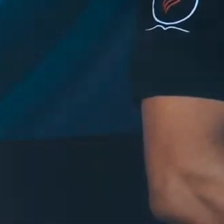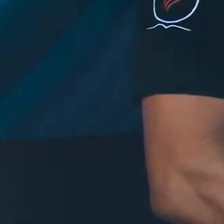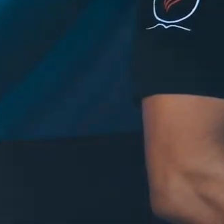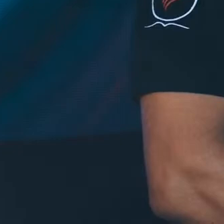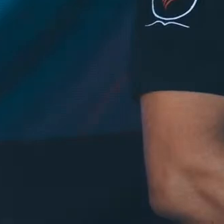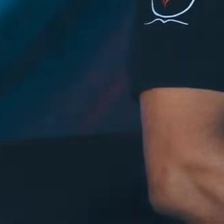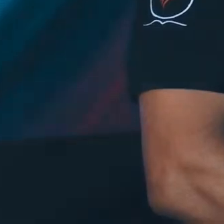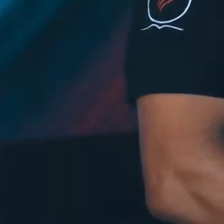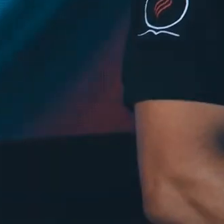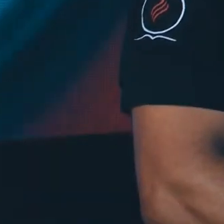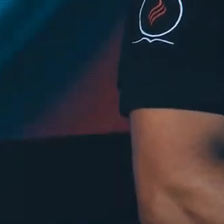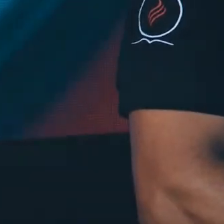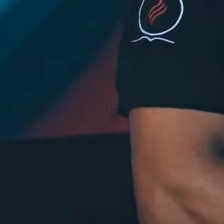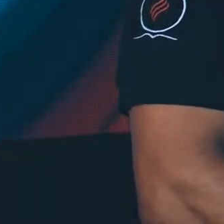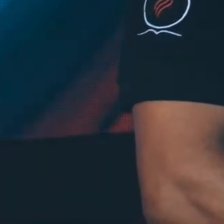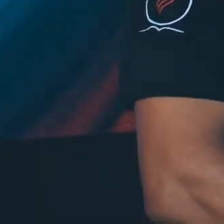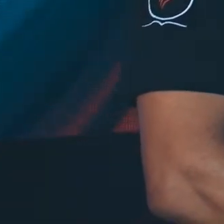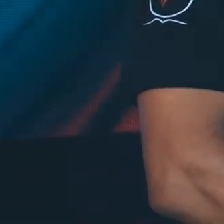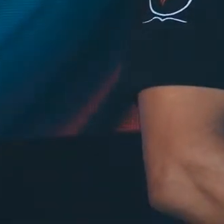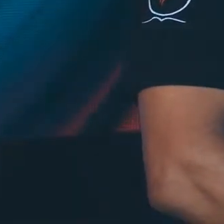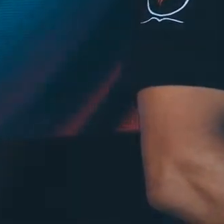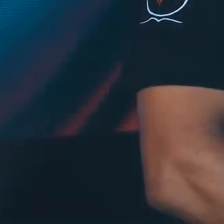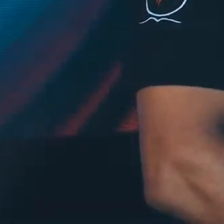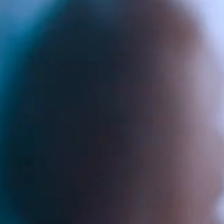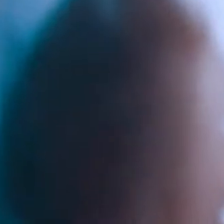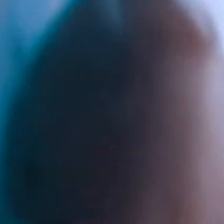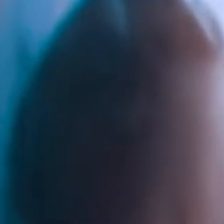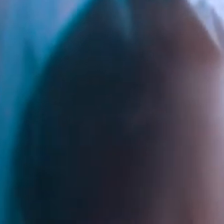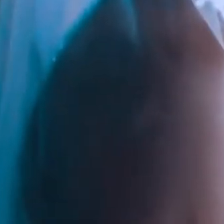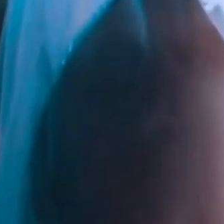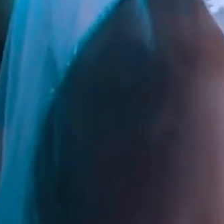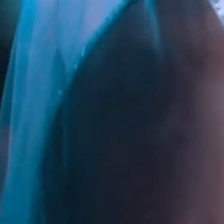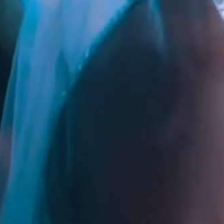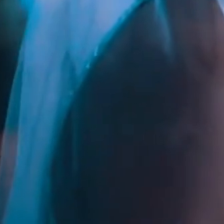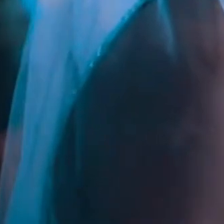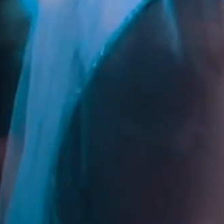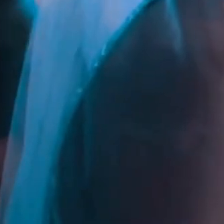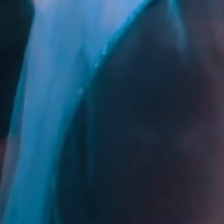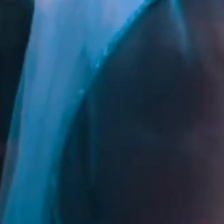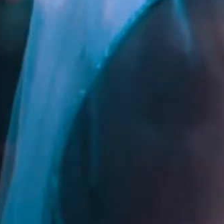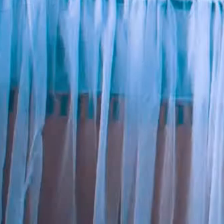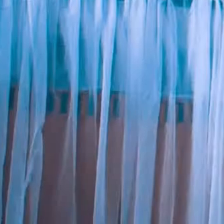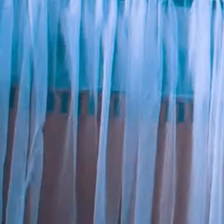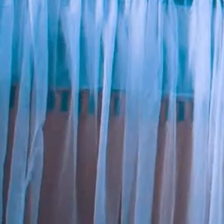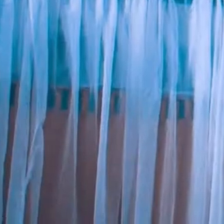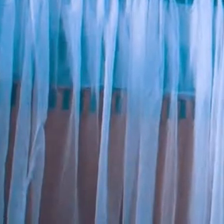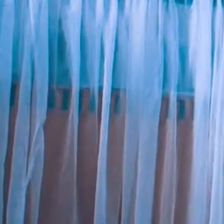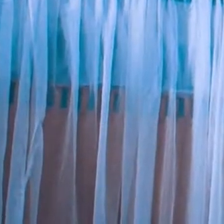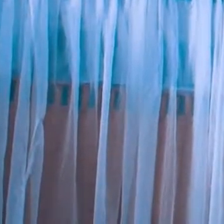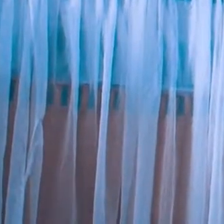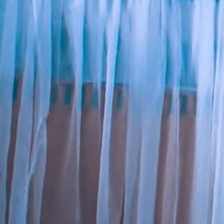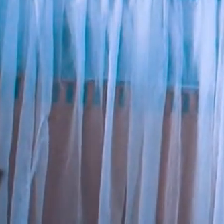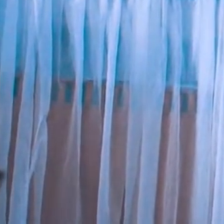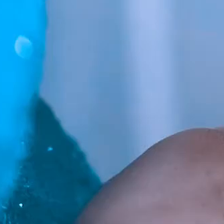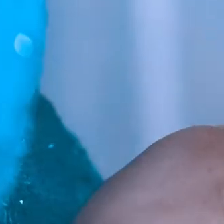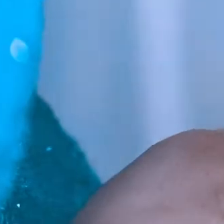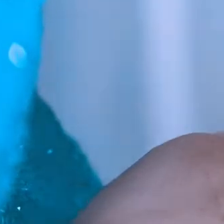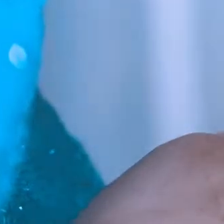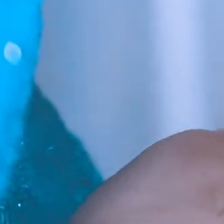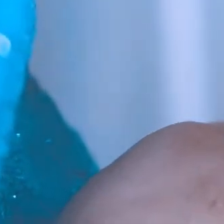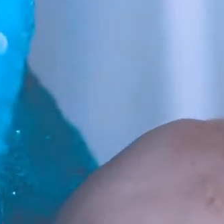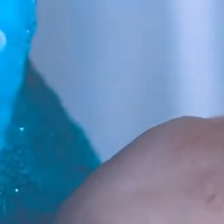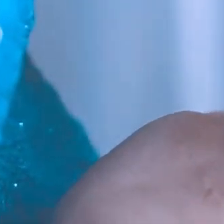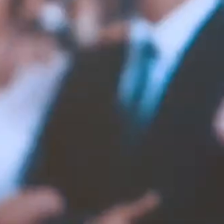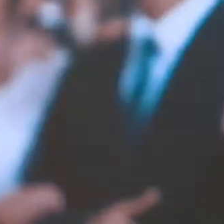igreja, além do curso de noivo para você que está se preparando para casar. E ao final do ano encerramos o ano com um casamento coletivo para todos